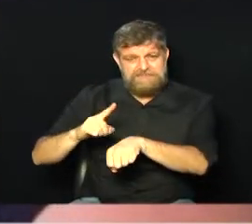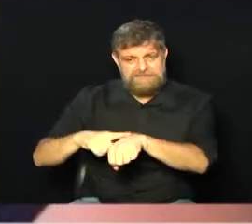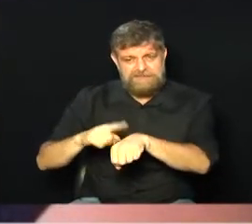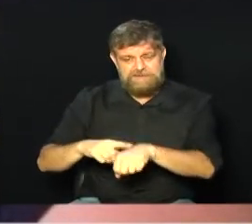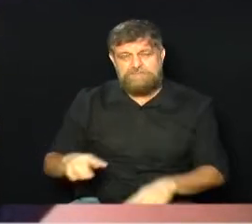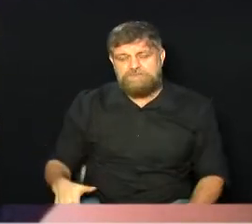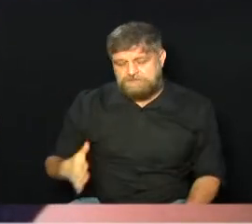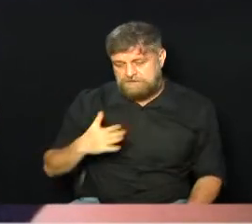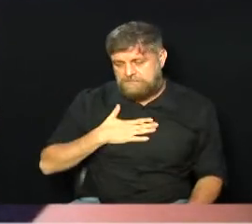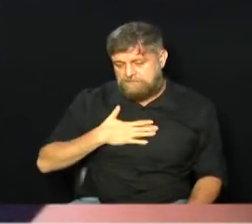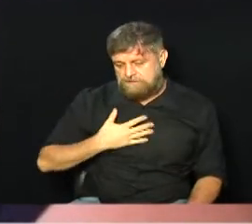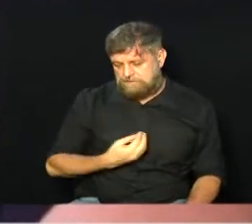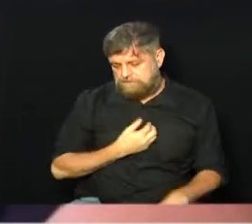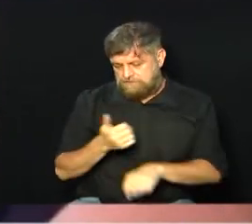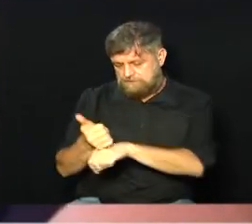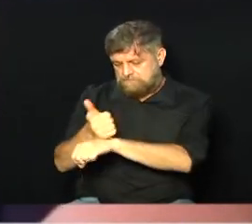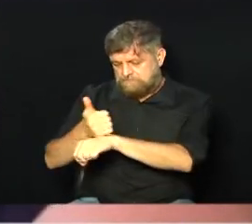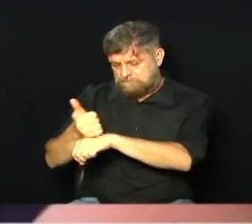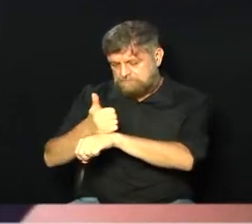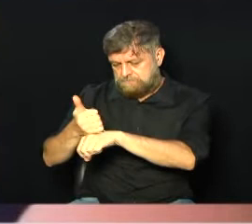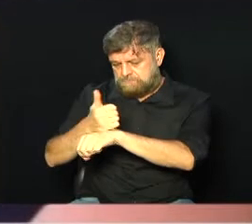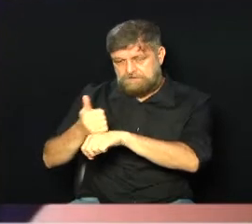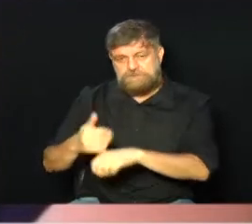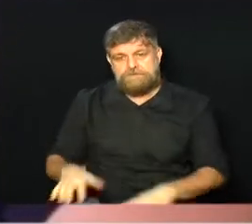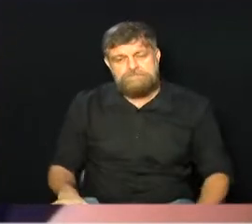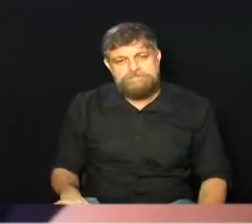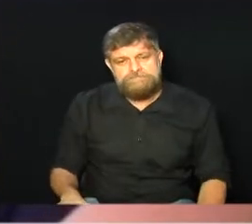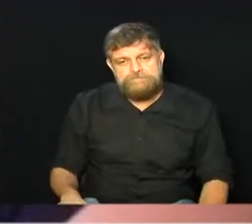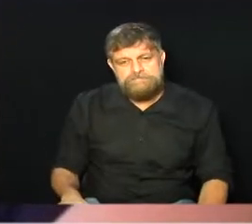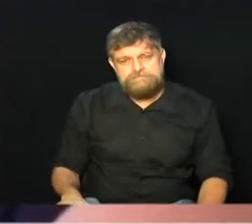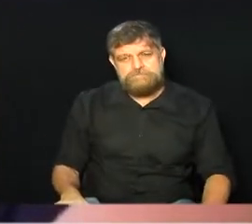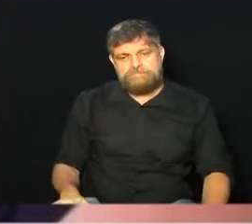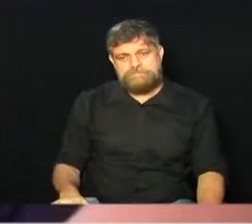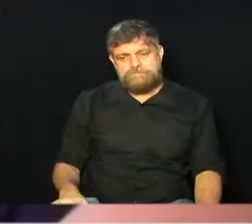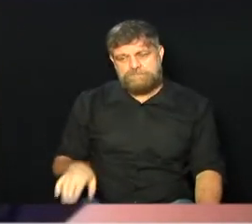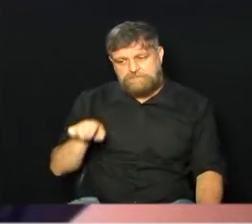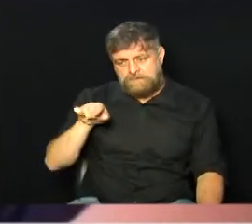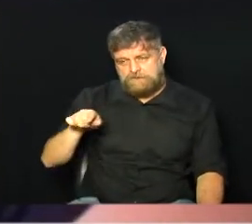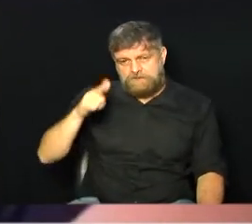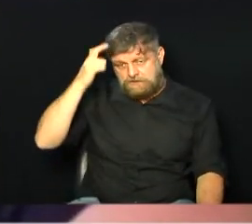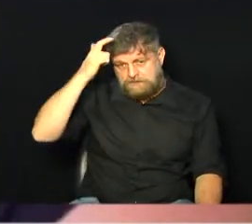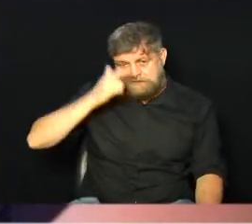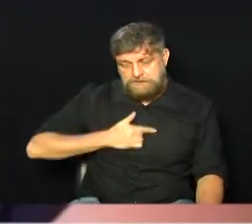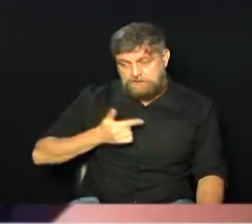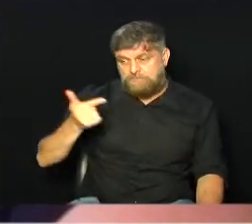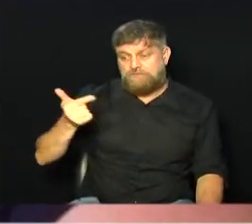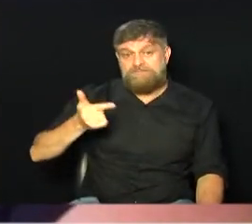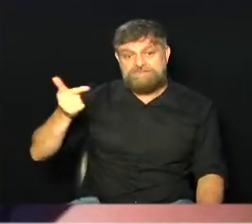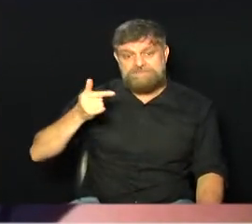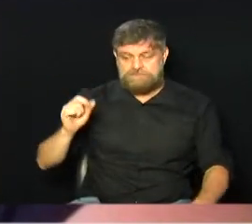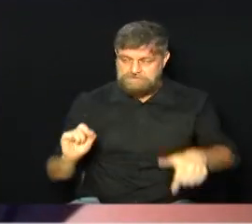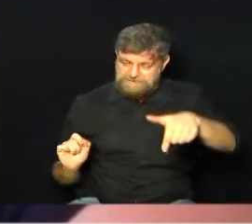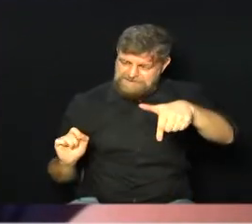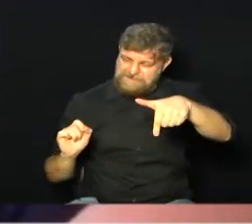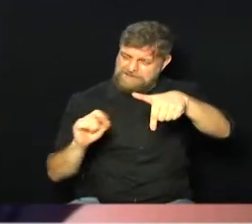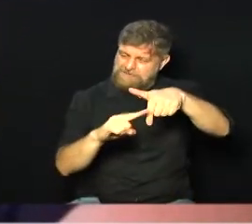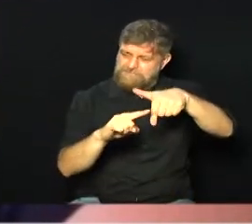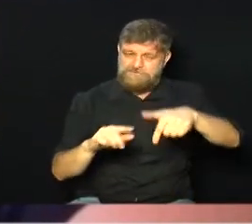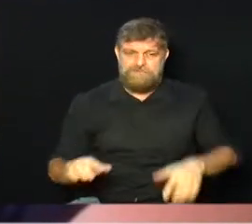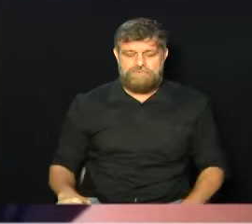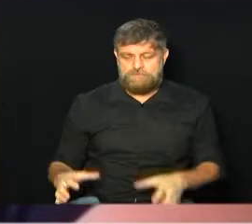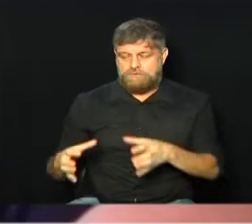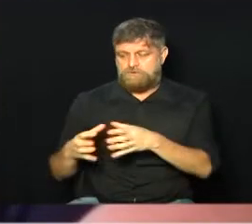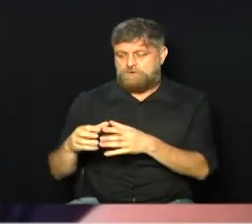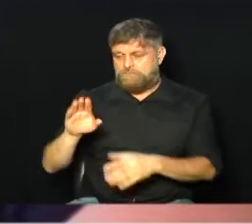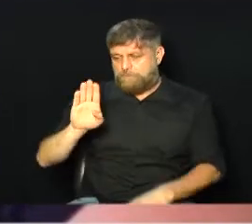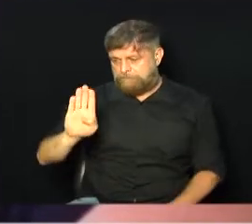principal, como atleta, onde eu fui vice-artilheiro do Campeonato Paulista, vice-artilheiro da Série B